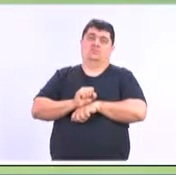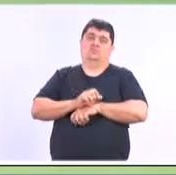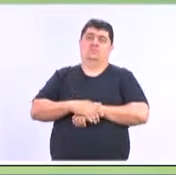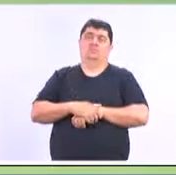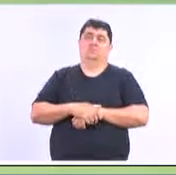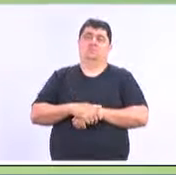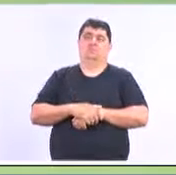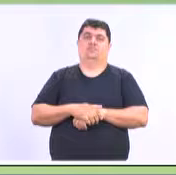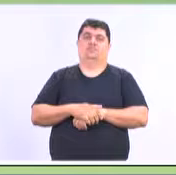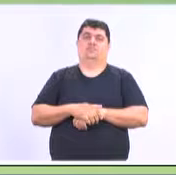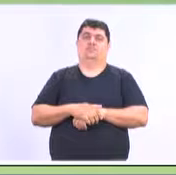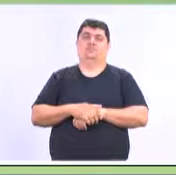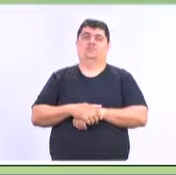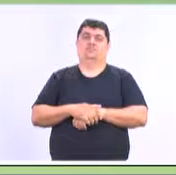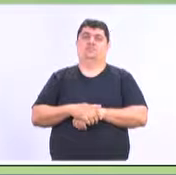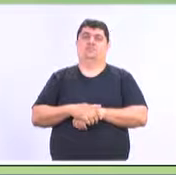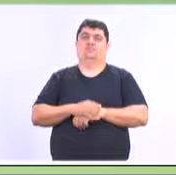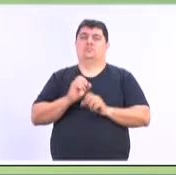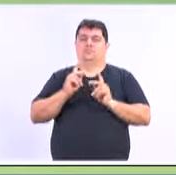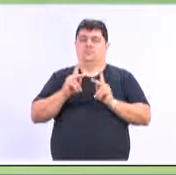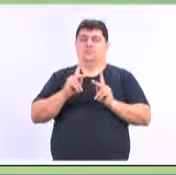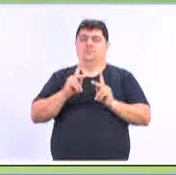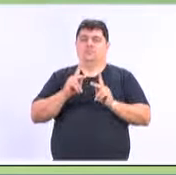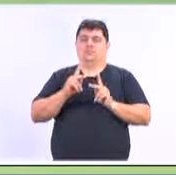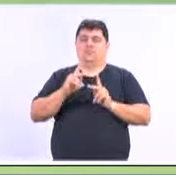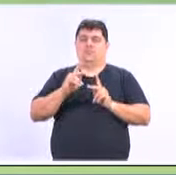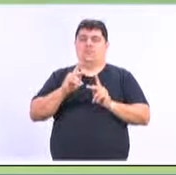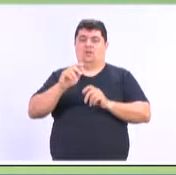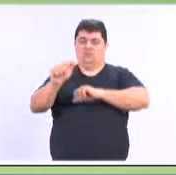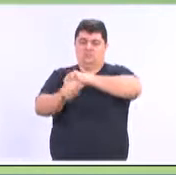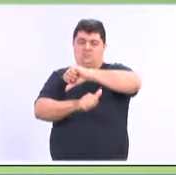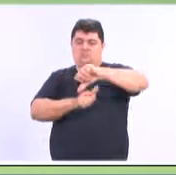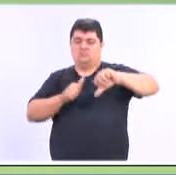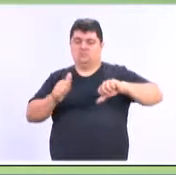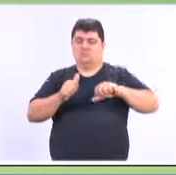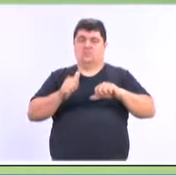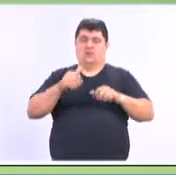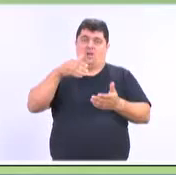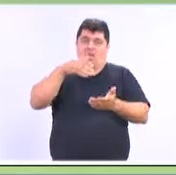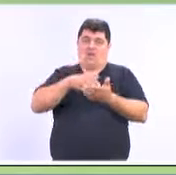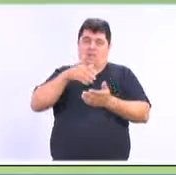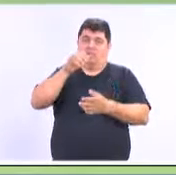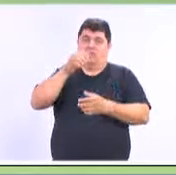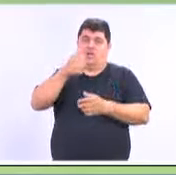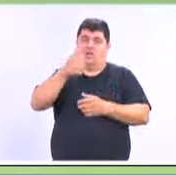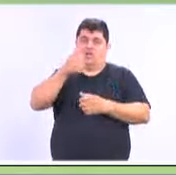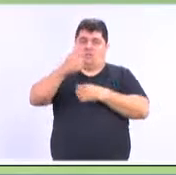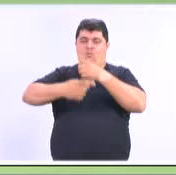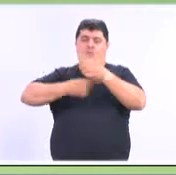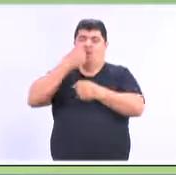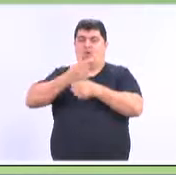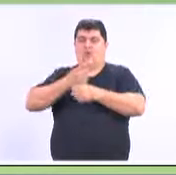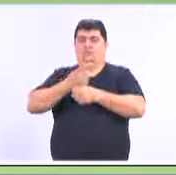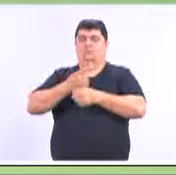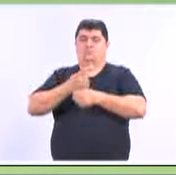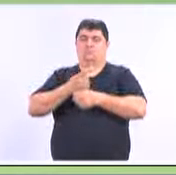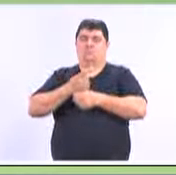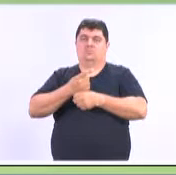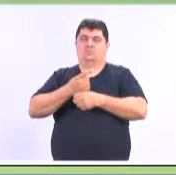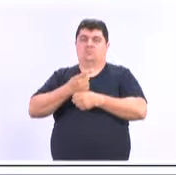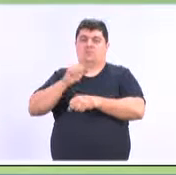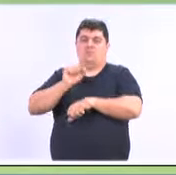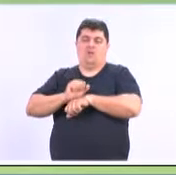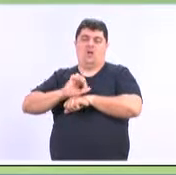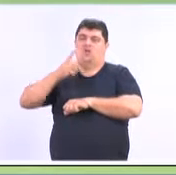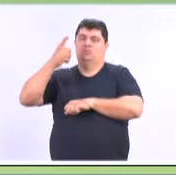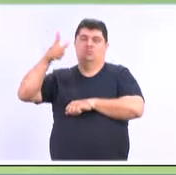circulante. Ok? Então, assim, circulante até 12 meses, né? Até 12 meses. Não circulante, demais contas,